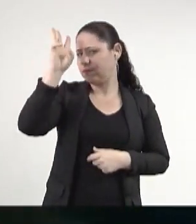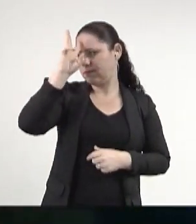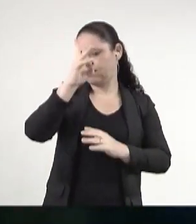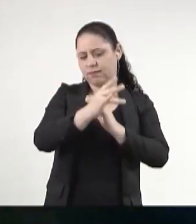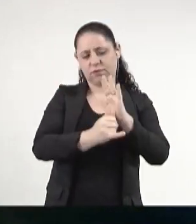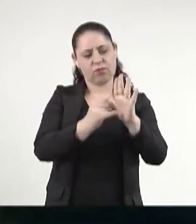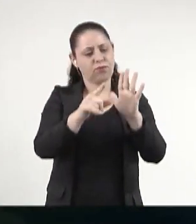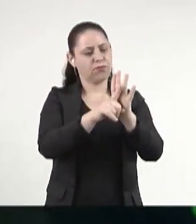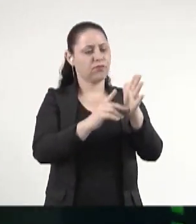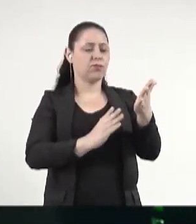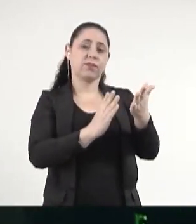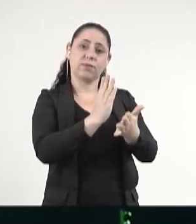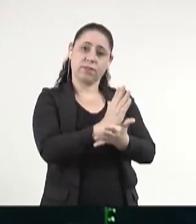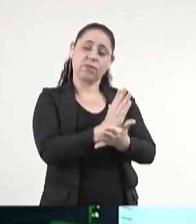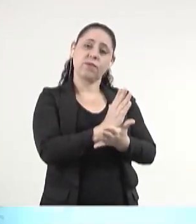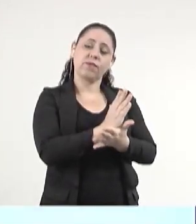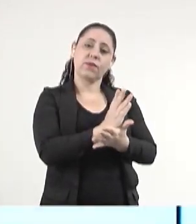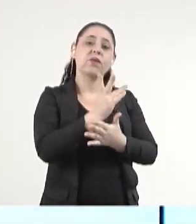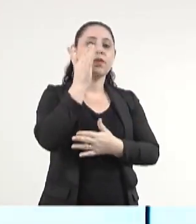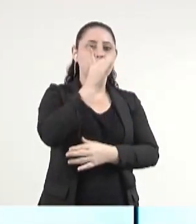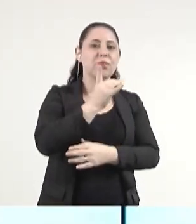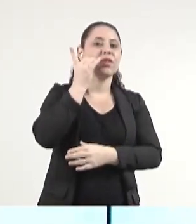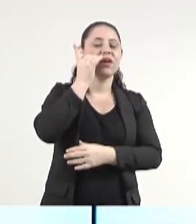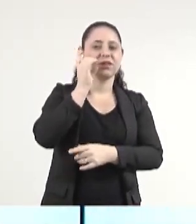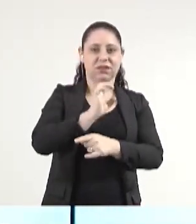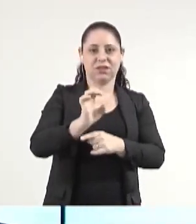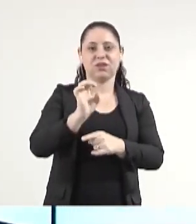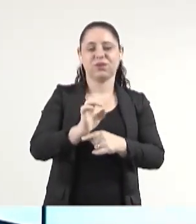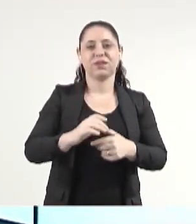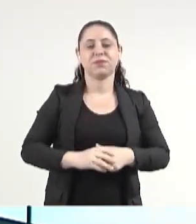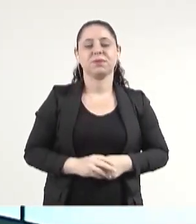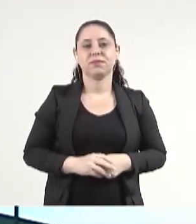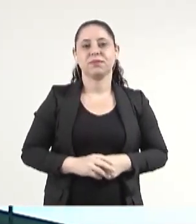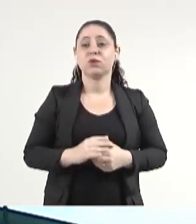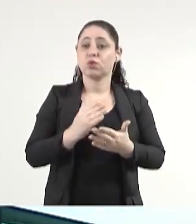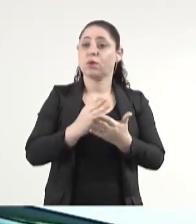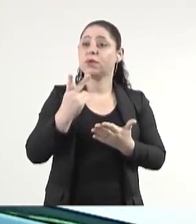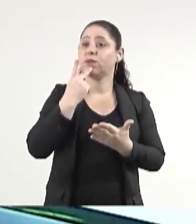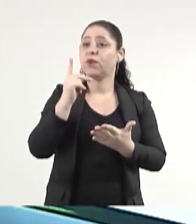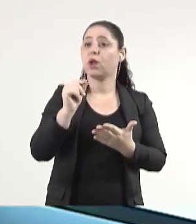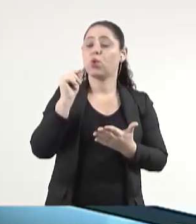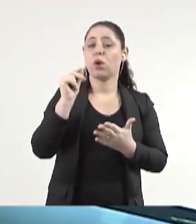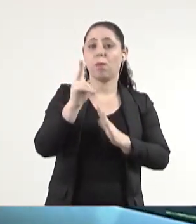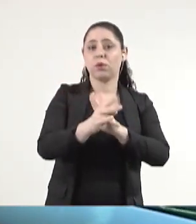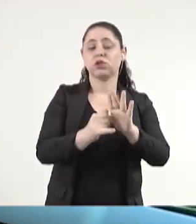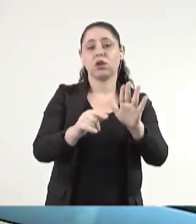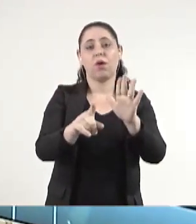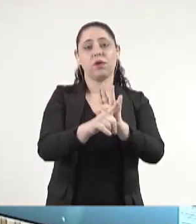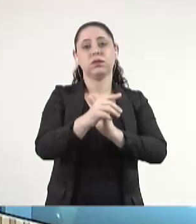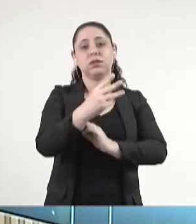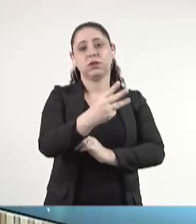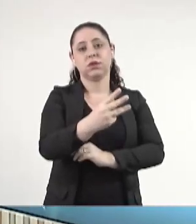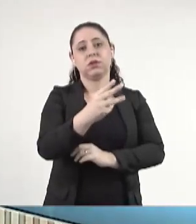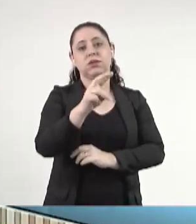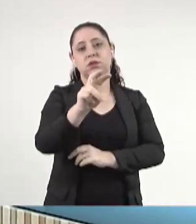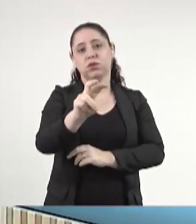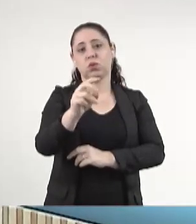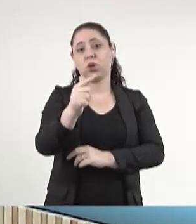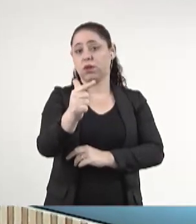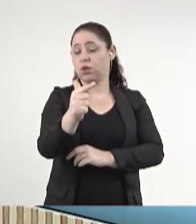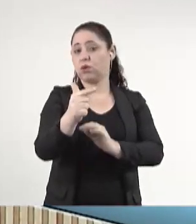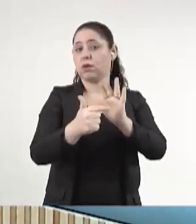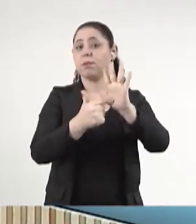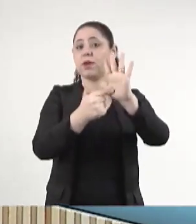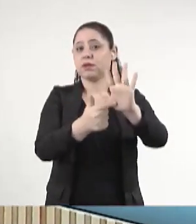os projetos que foram votados pelos deputados estaduais. E a gente começa falando sobre o projeto de lei de número